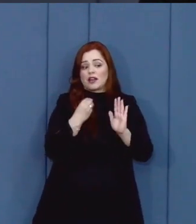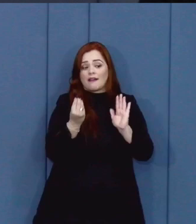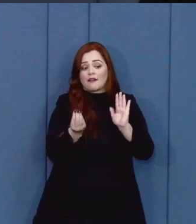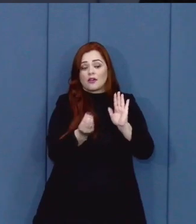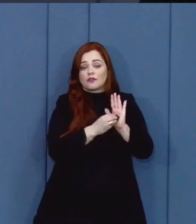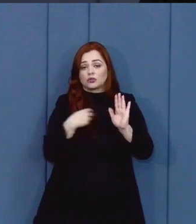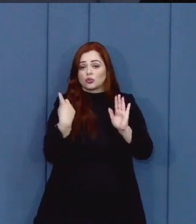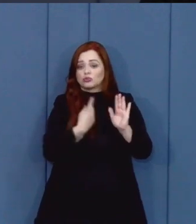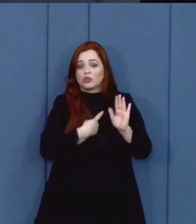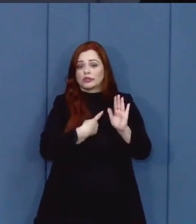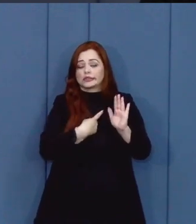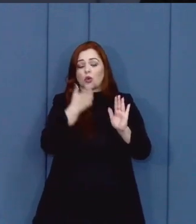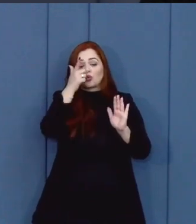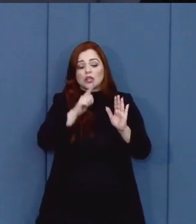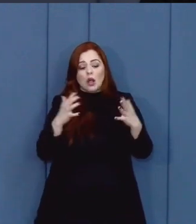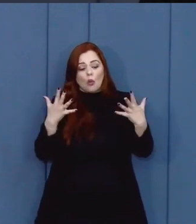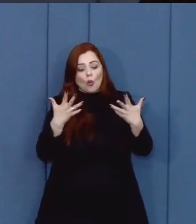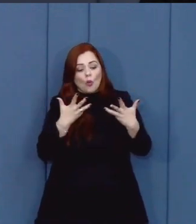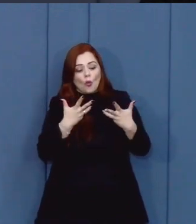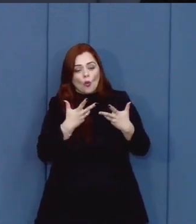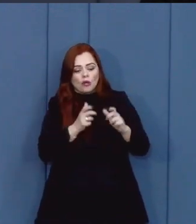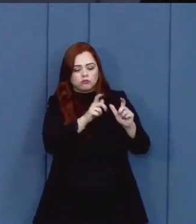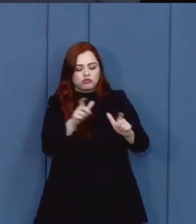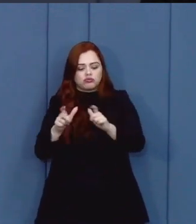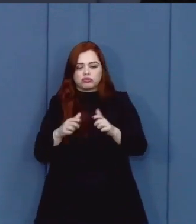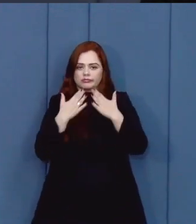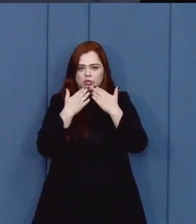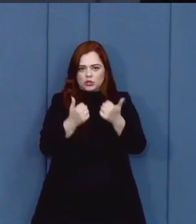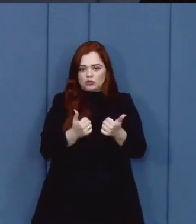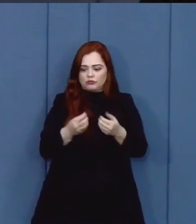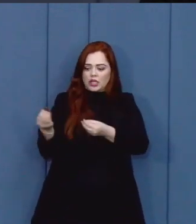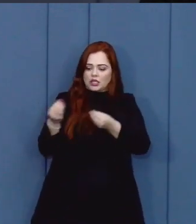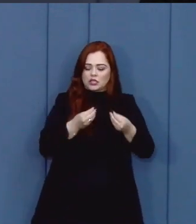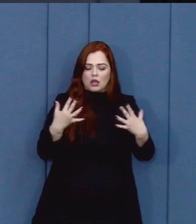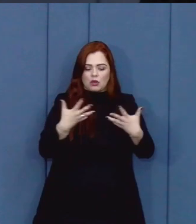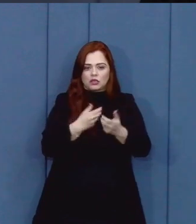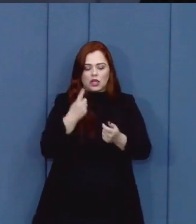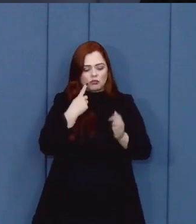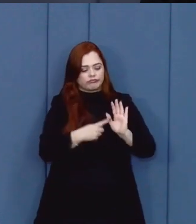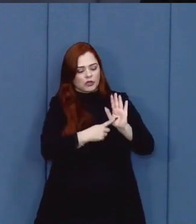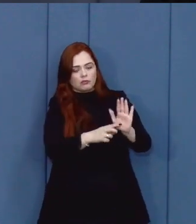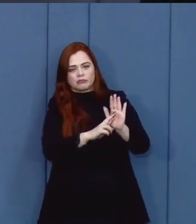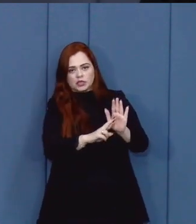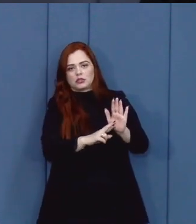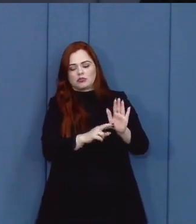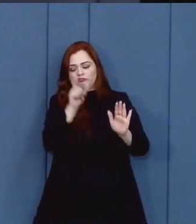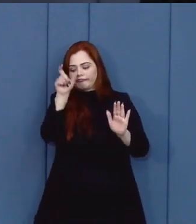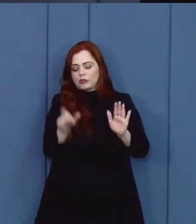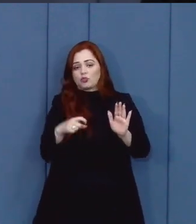falta da gente conseguir qualificar esse espaço melhor, de trazer mais paridade entre os representantes, né?